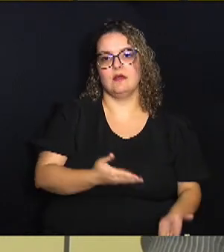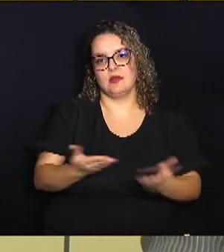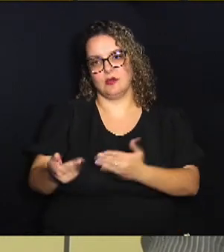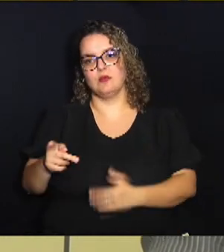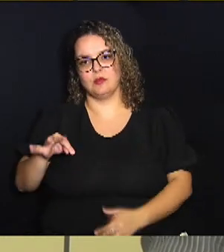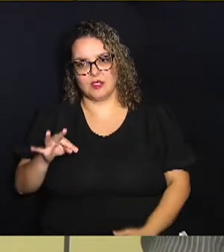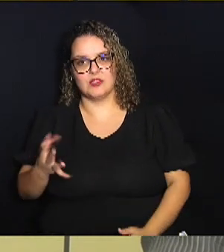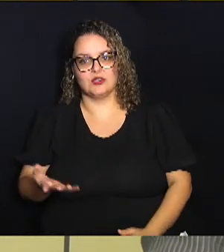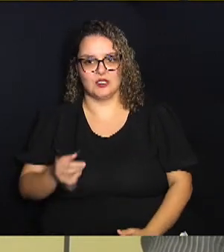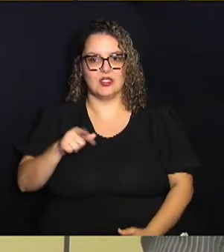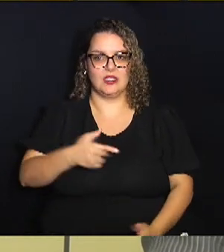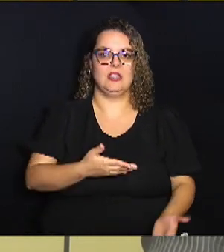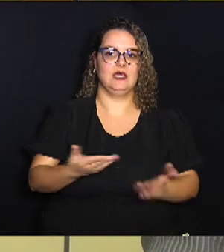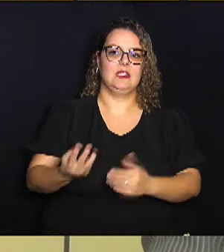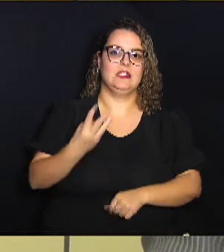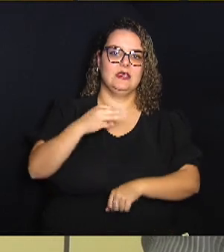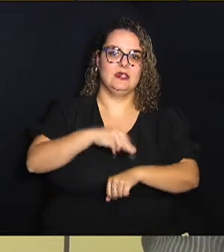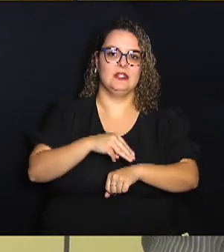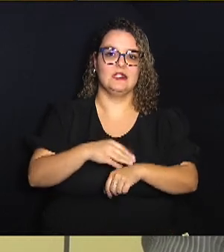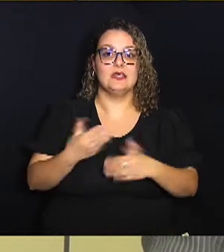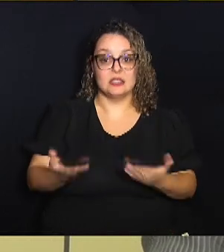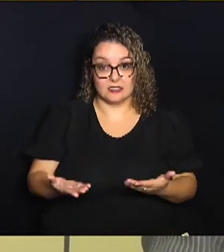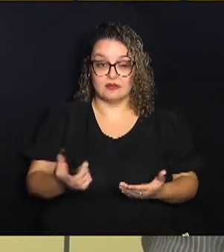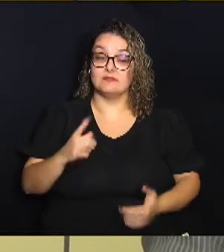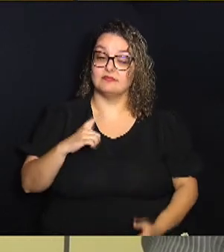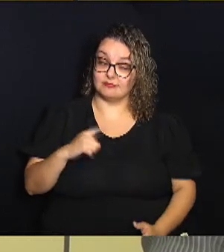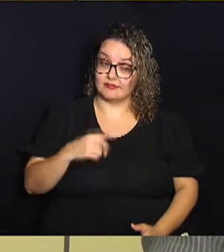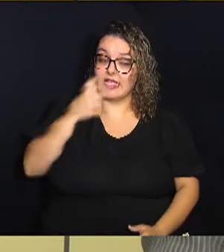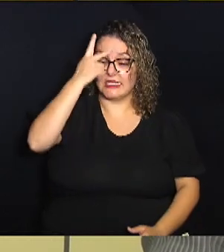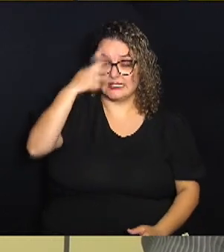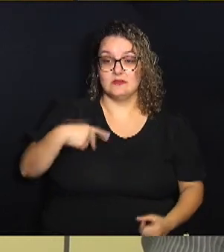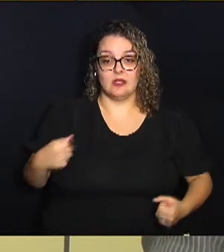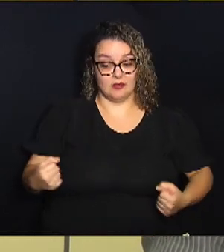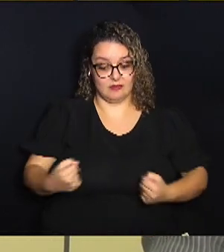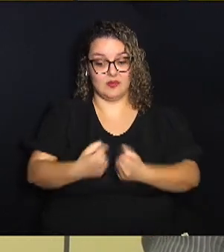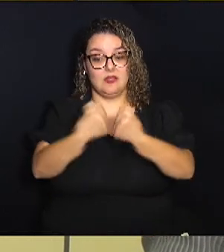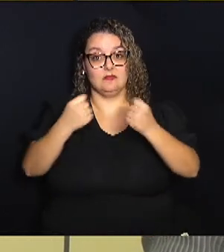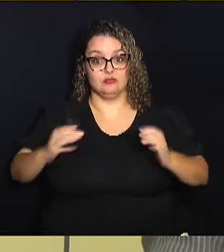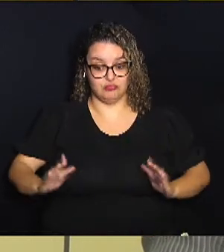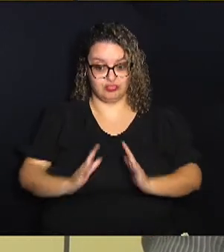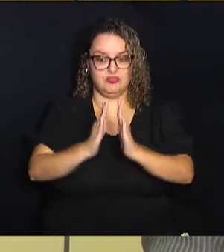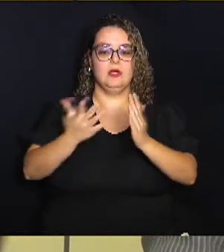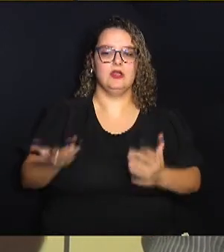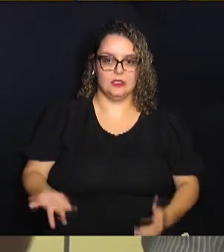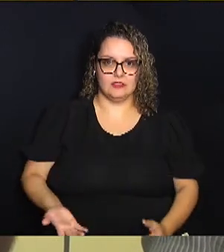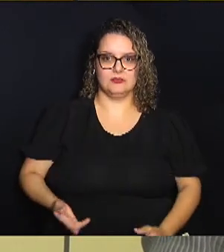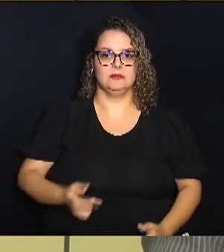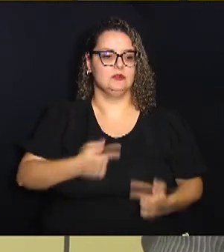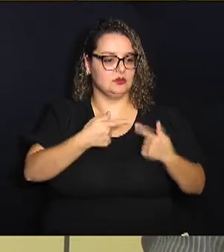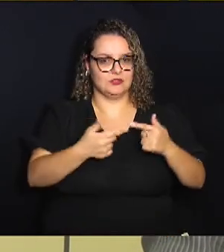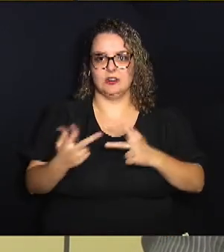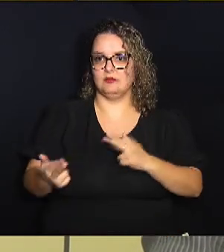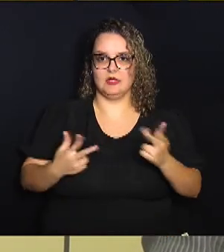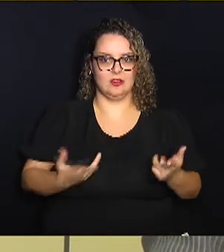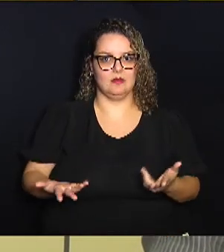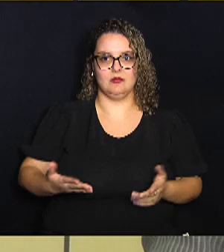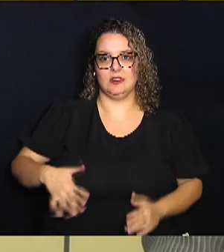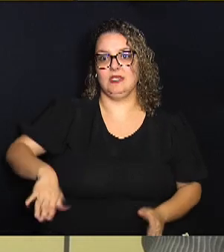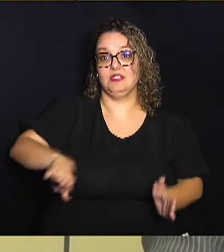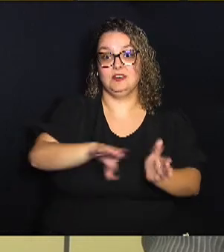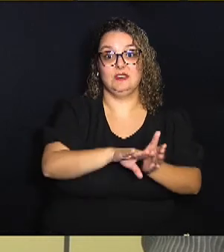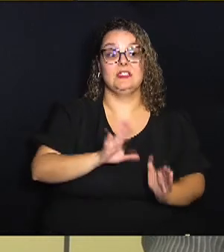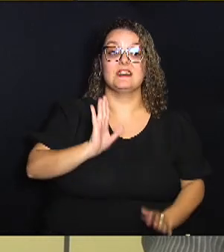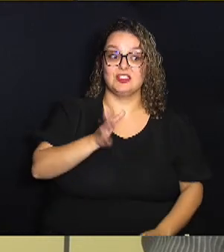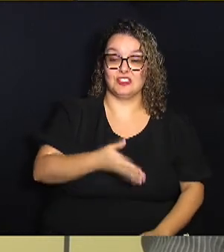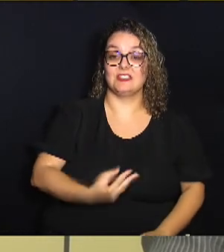uma apresentação de 3 minutos. Então existe esse próprio conflito, né, da mesma geração de quem está vindo para esse mercado e quem já está